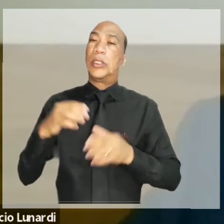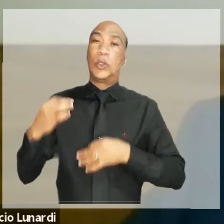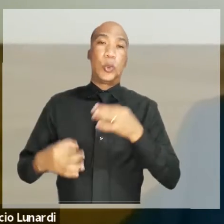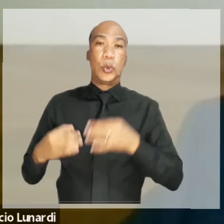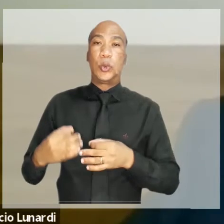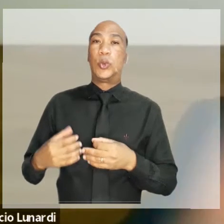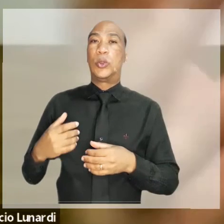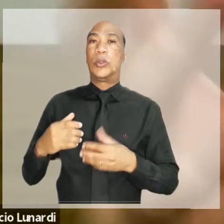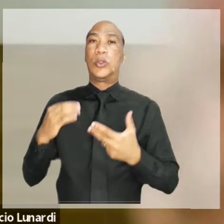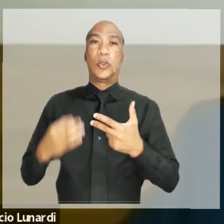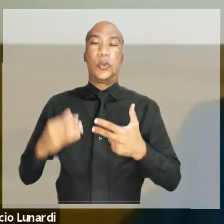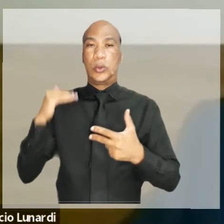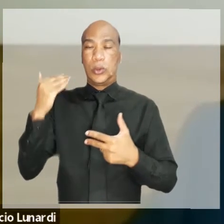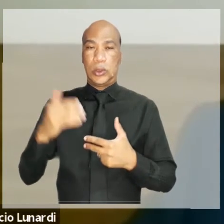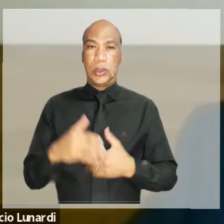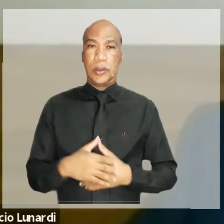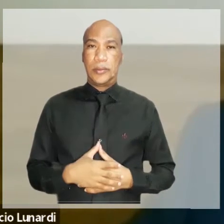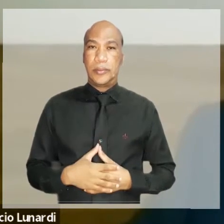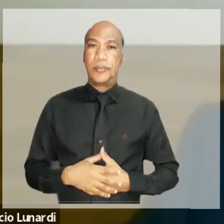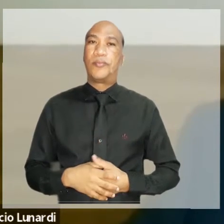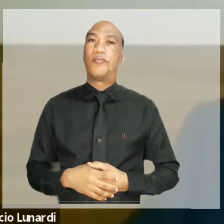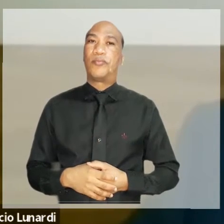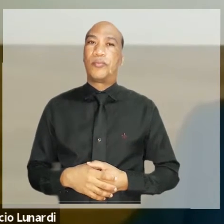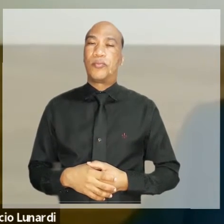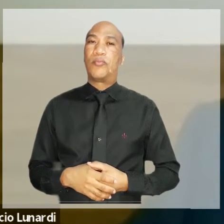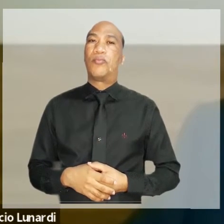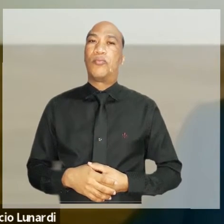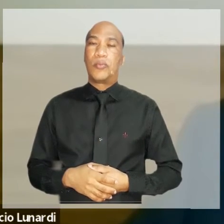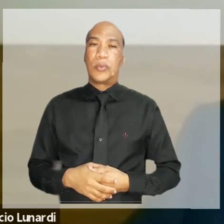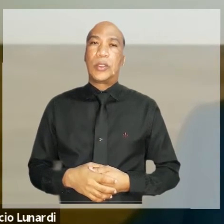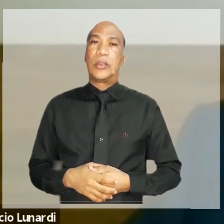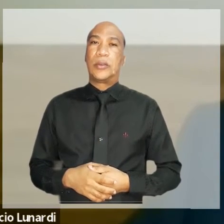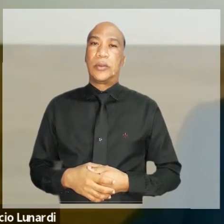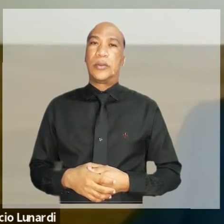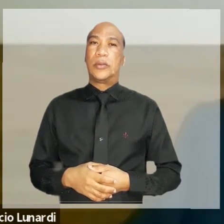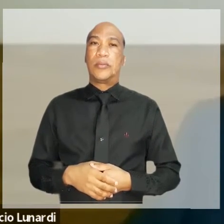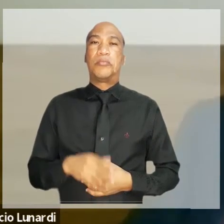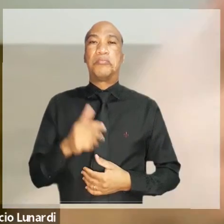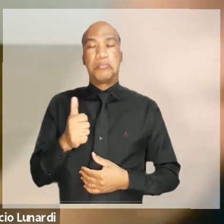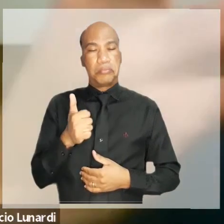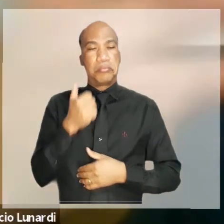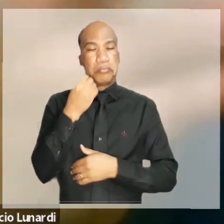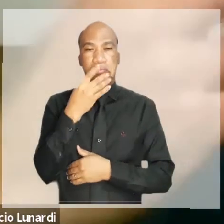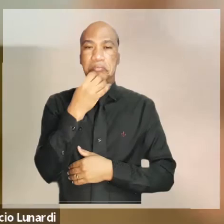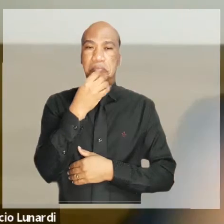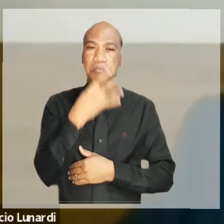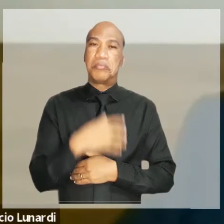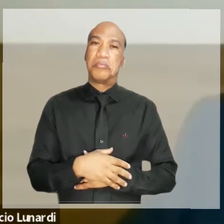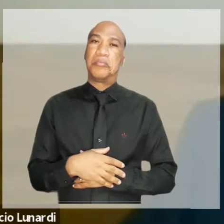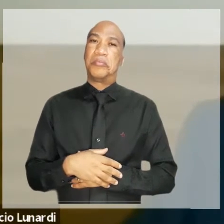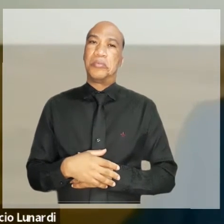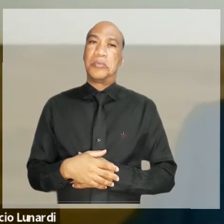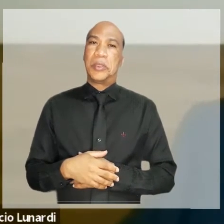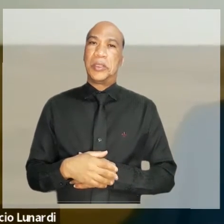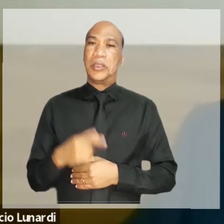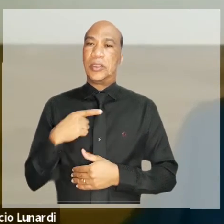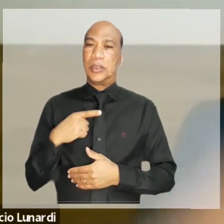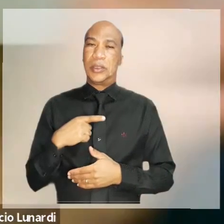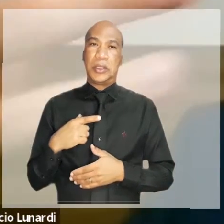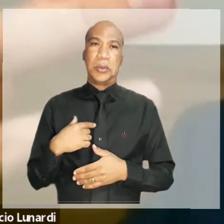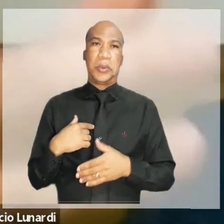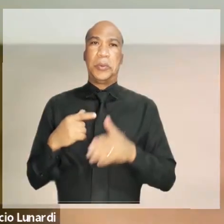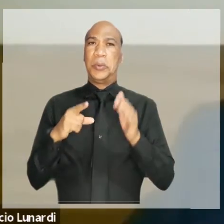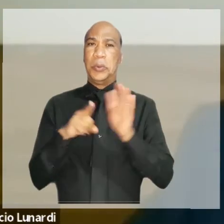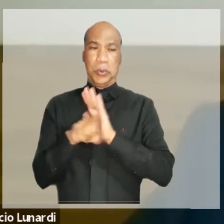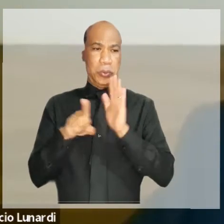perguntas, mas também fazendo várias ponderações interessantes, né? A Elisa aqui fala, né, a ideia de uma plataforma única de serviços disponibilizados